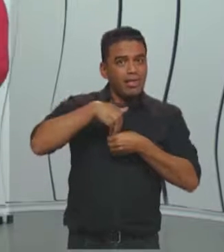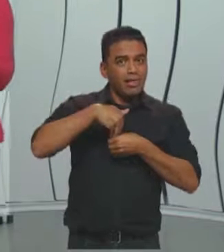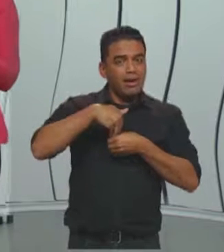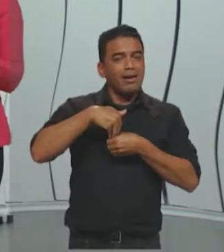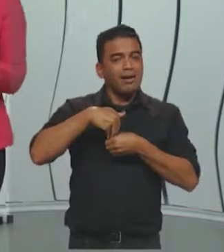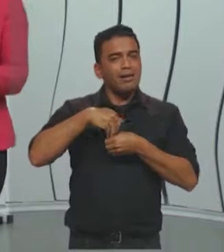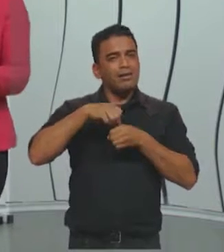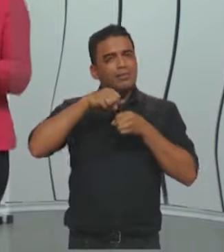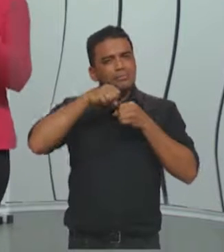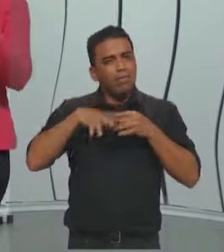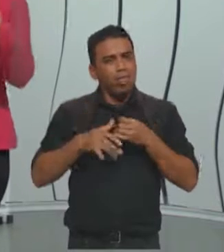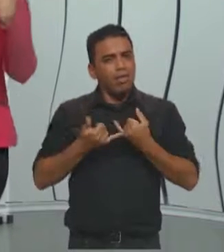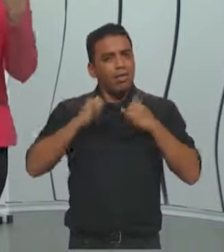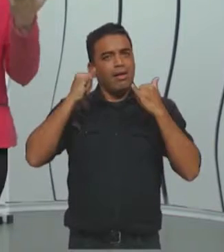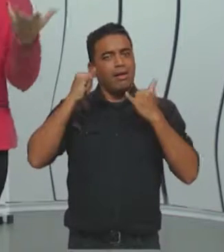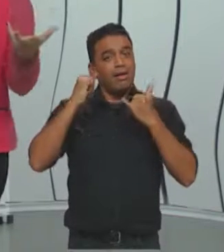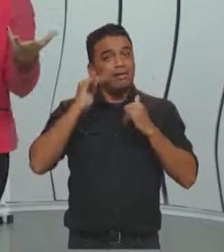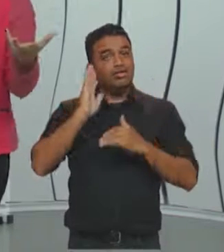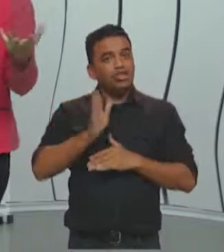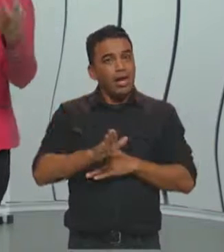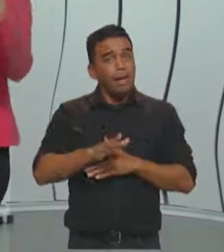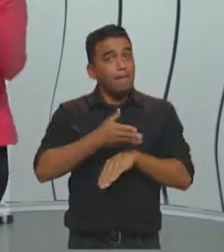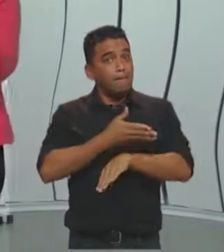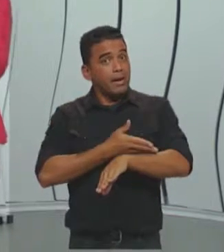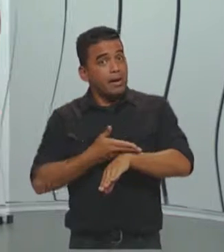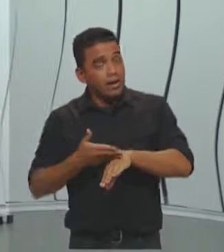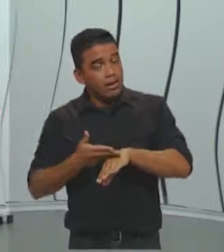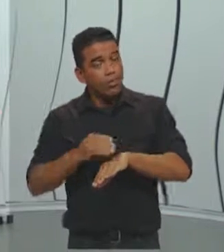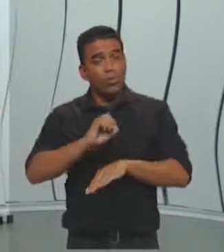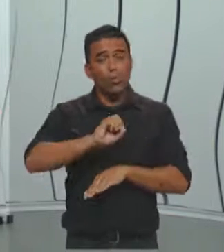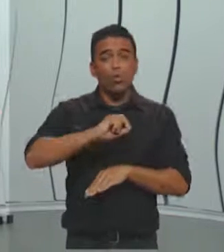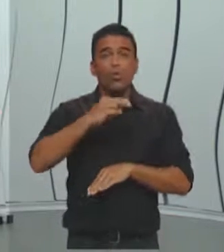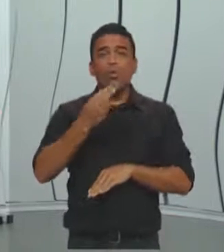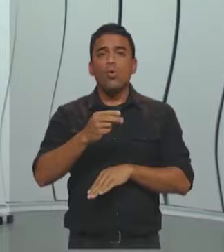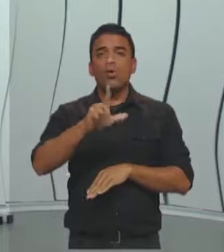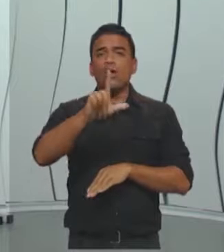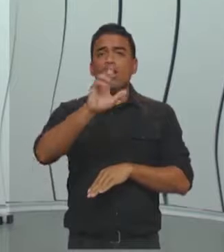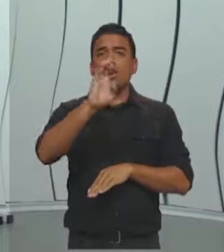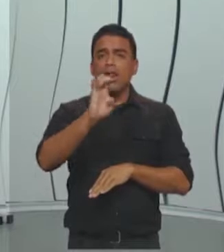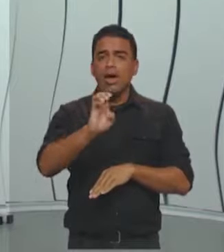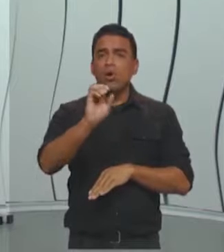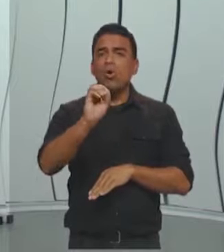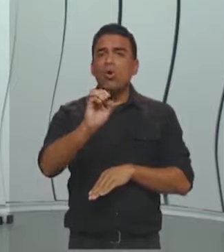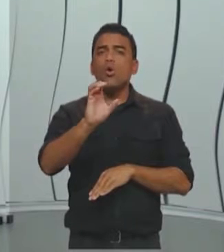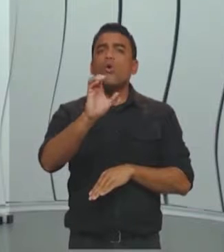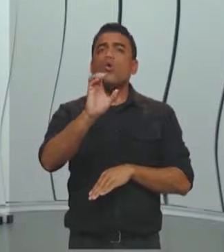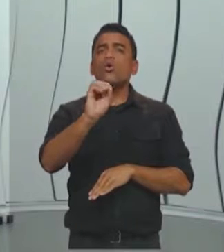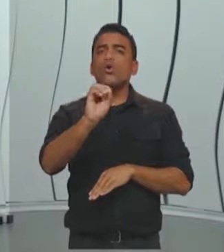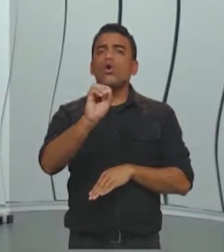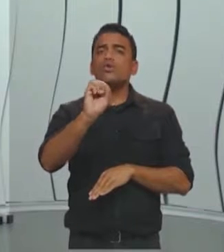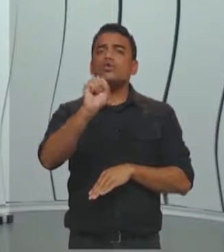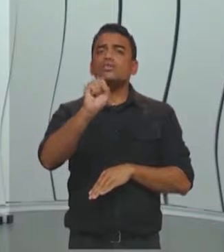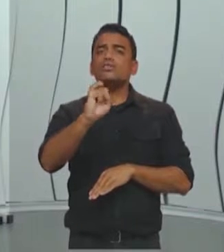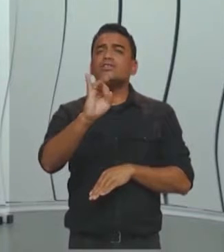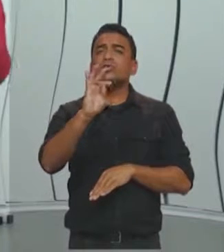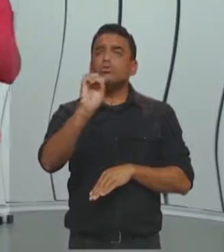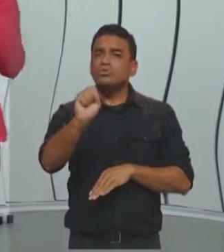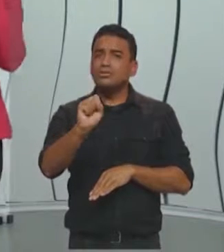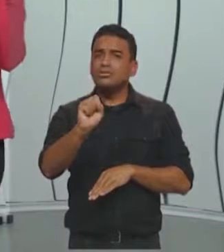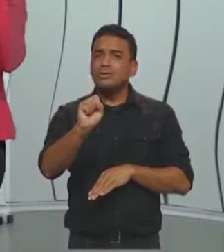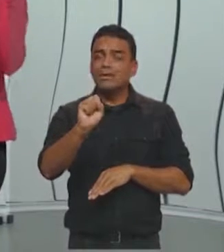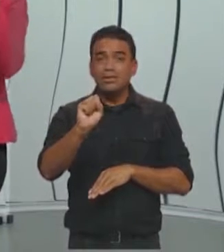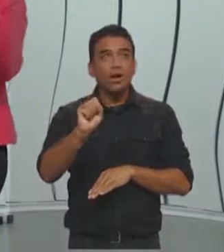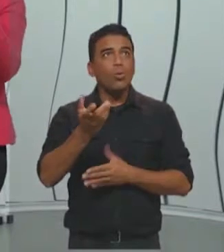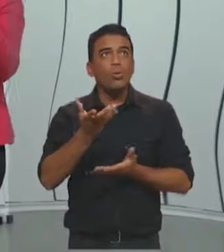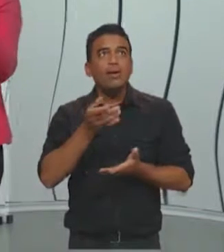já os glóbulos brancos ou leucócitos, eles atuam aí na defesa do nosso organismo. Quando entra